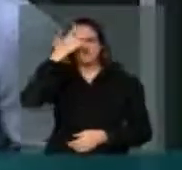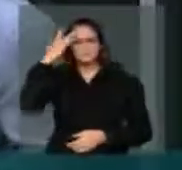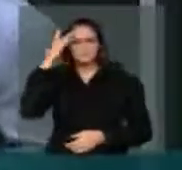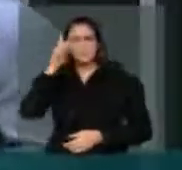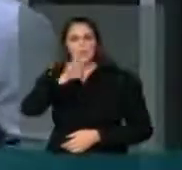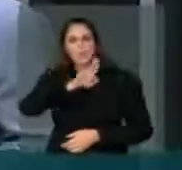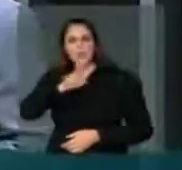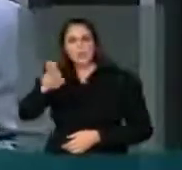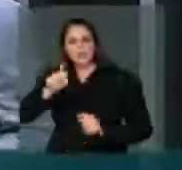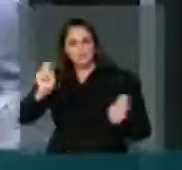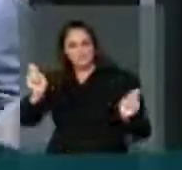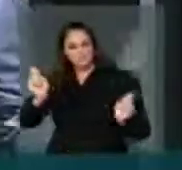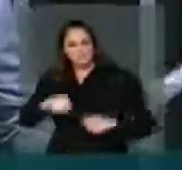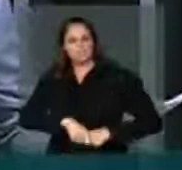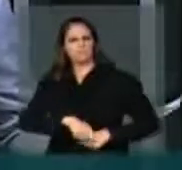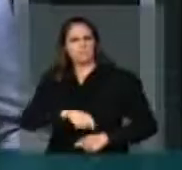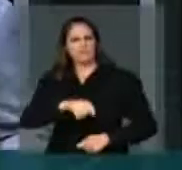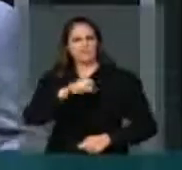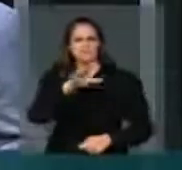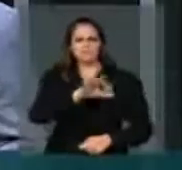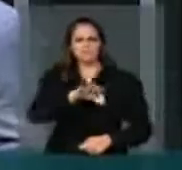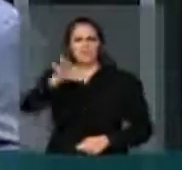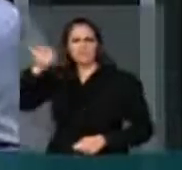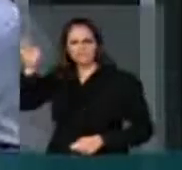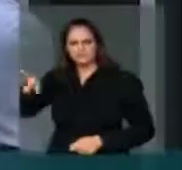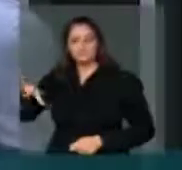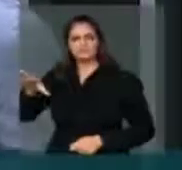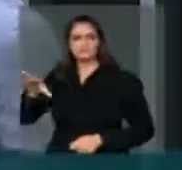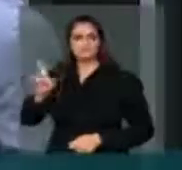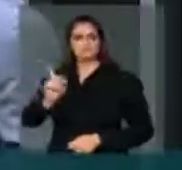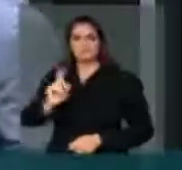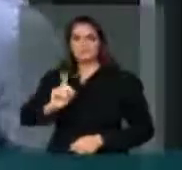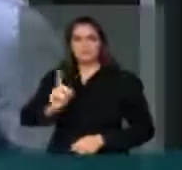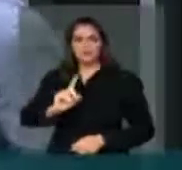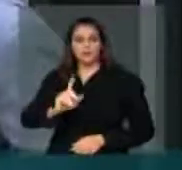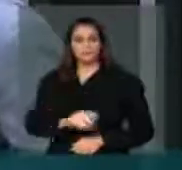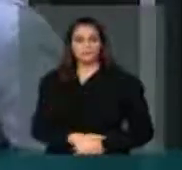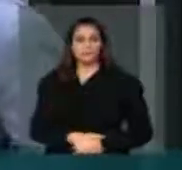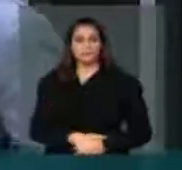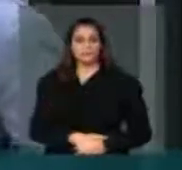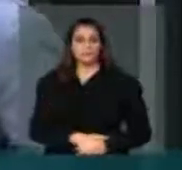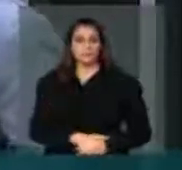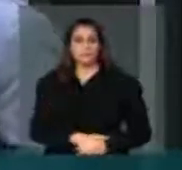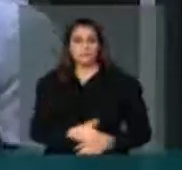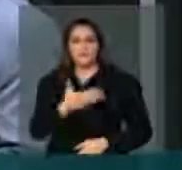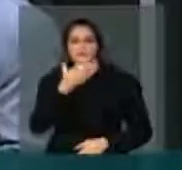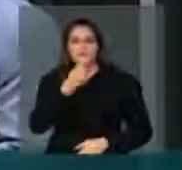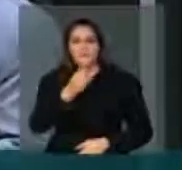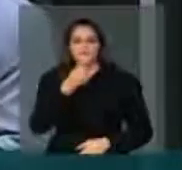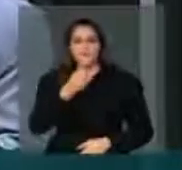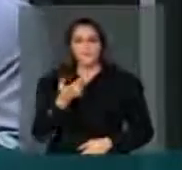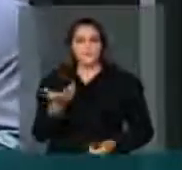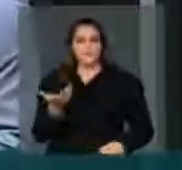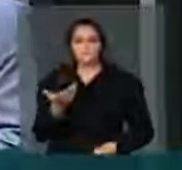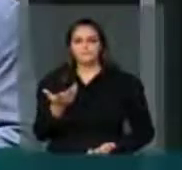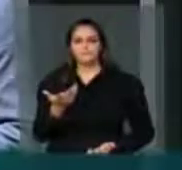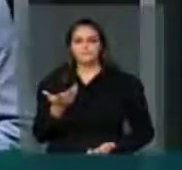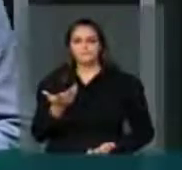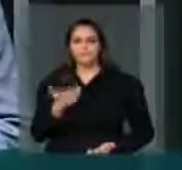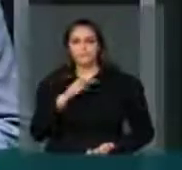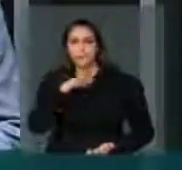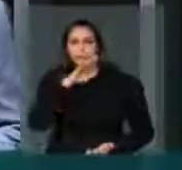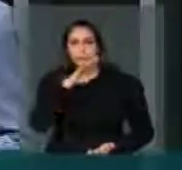nome competente, não, me coloca um cidadão, eu tenho ouvido aí na rua, dizendo que a presidente